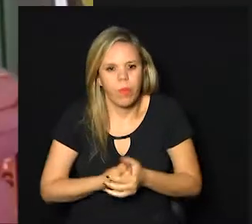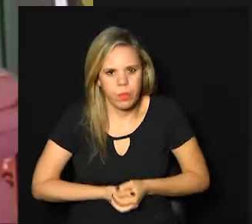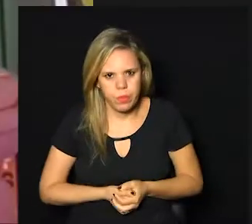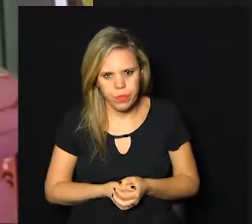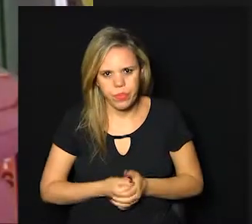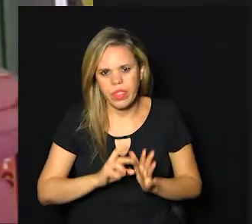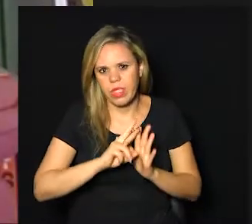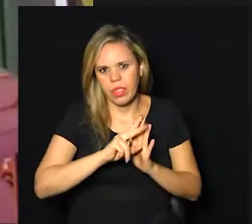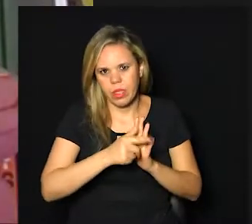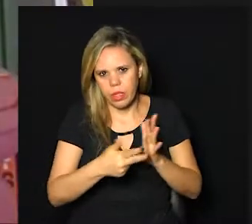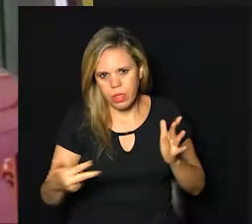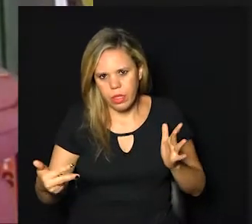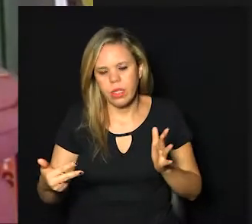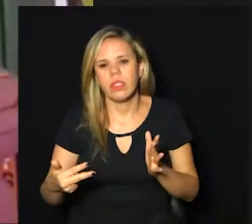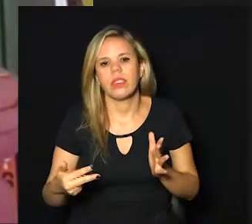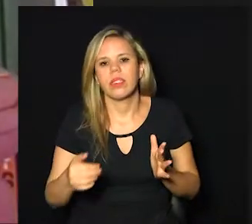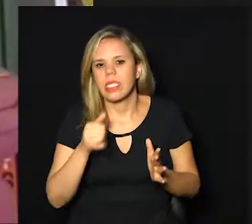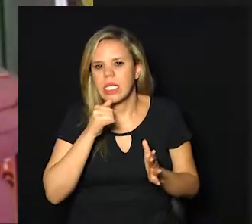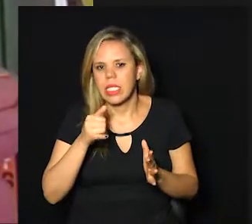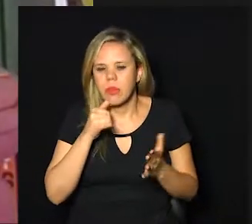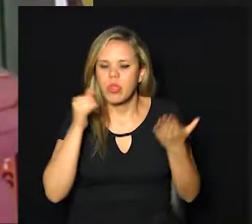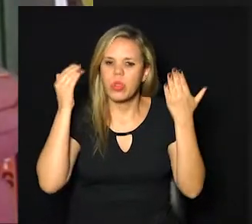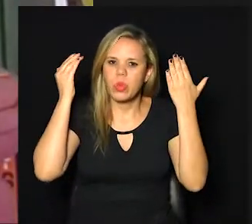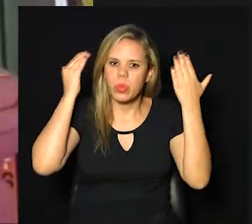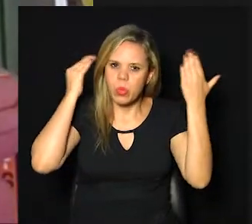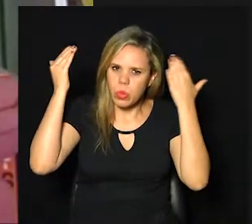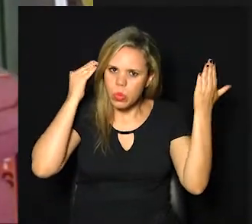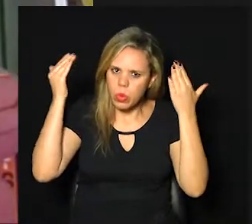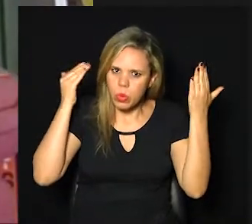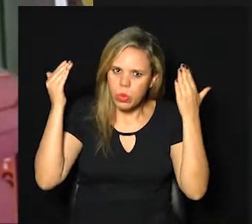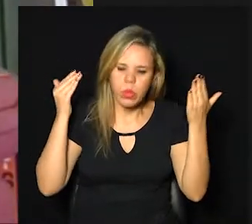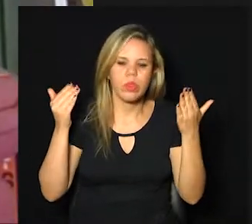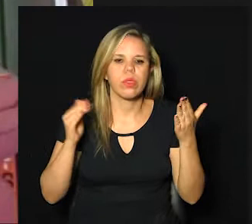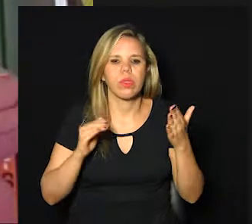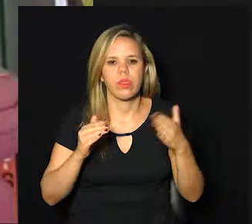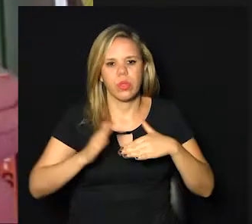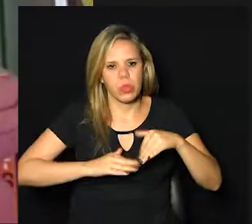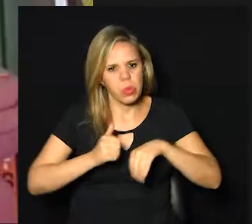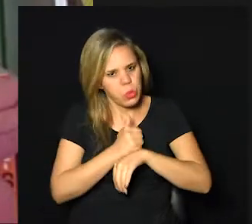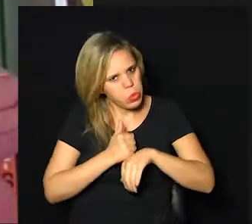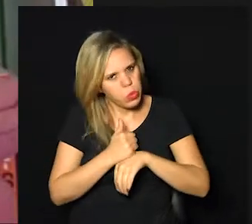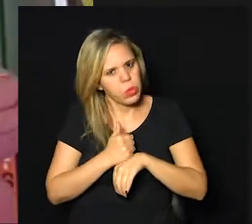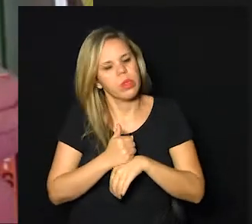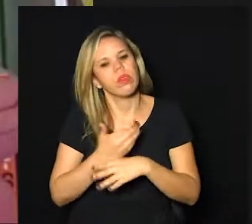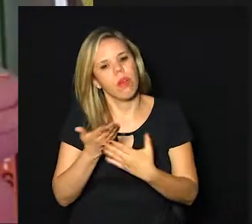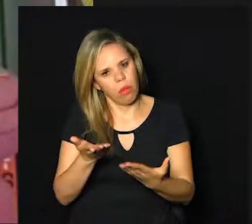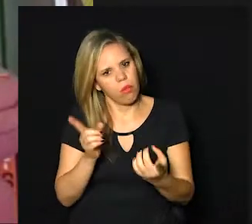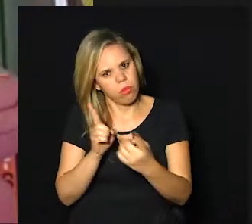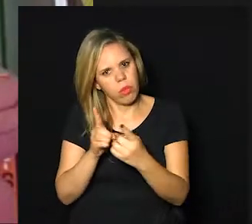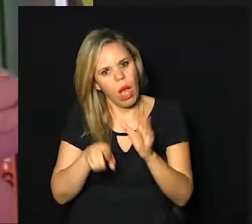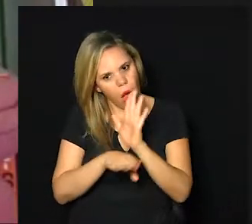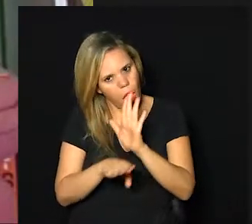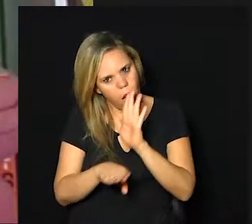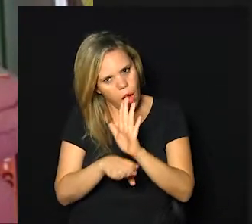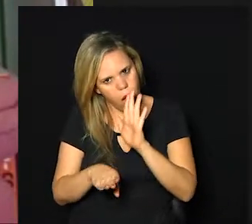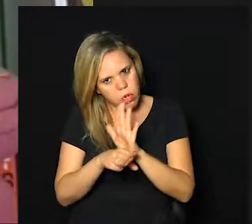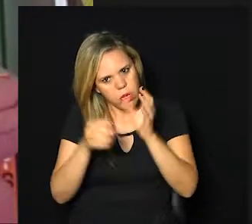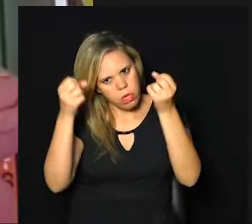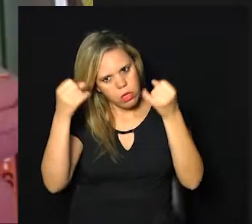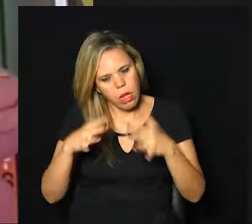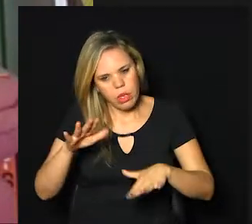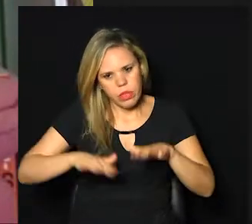Tem várias maneiras, né? A terapia tá aí, psicólogo, né? Tá aí para isso também, para ajudar, porque é